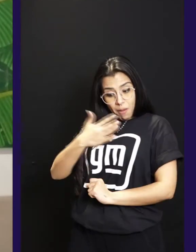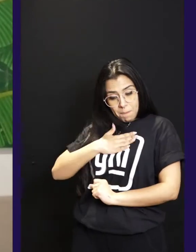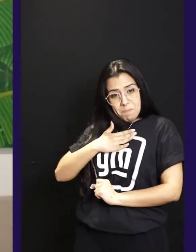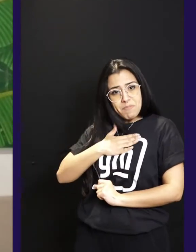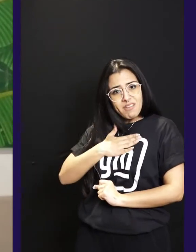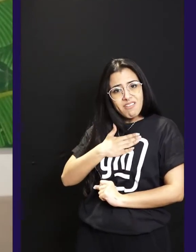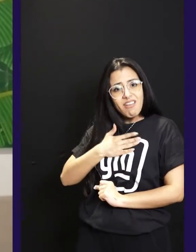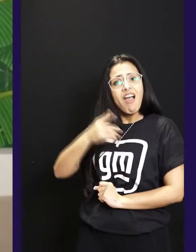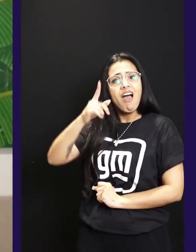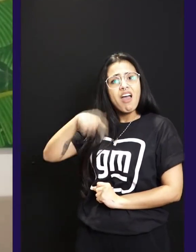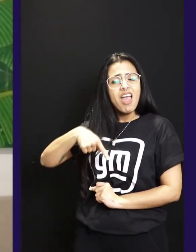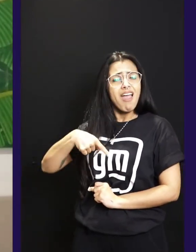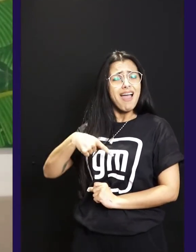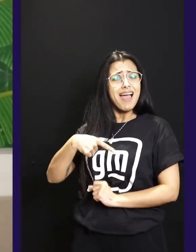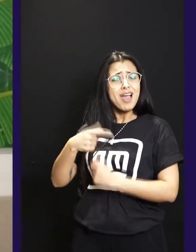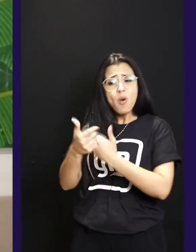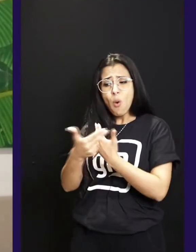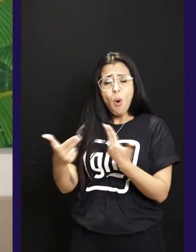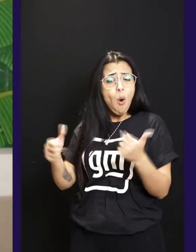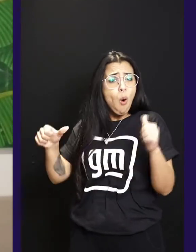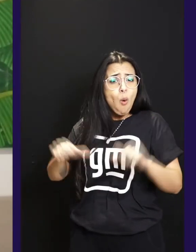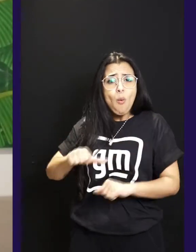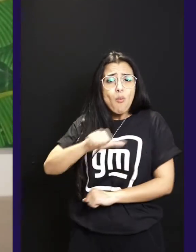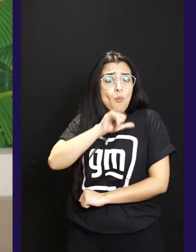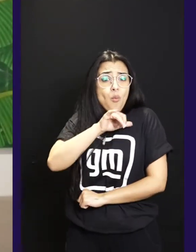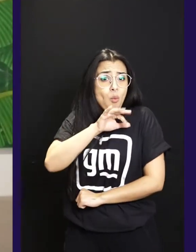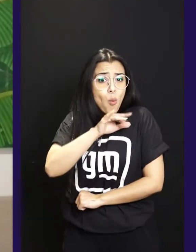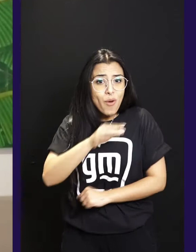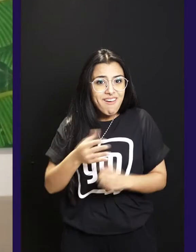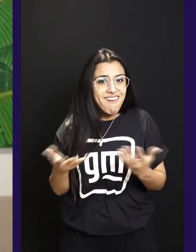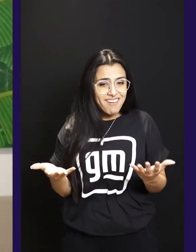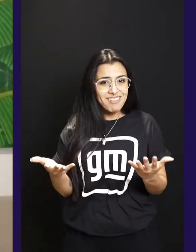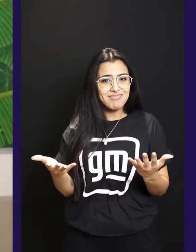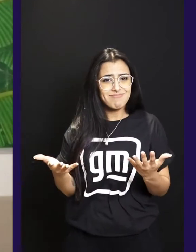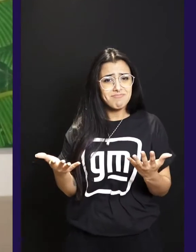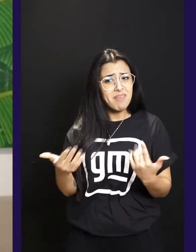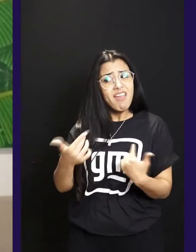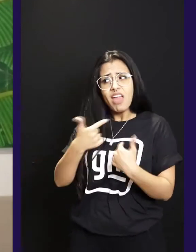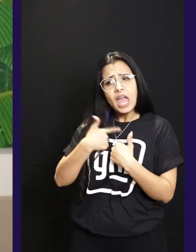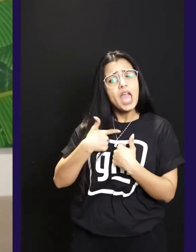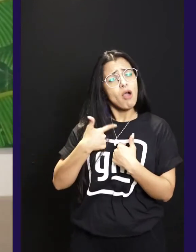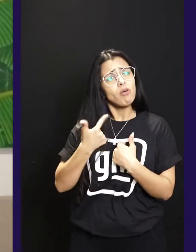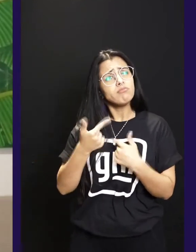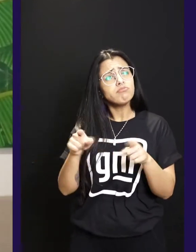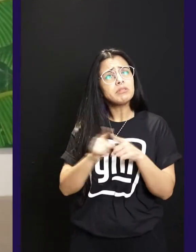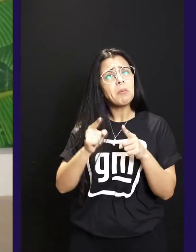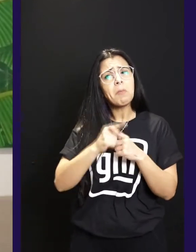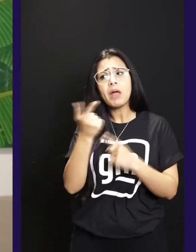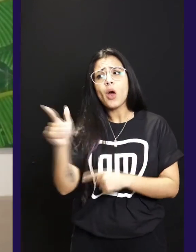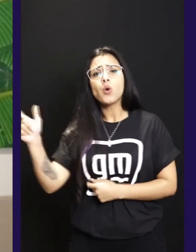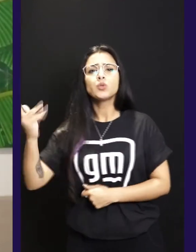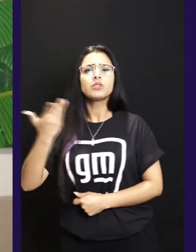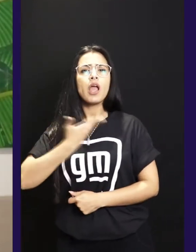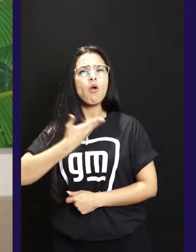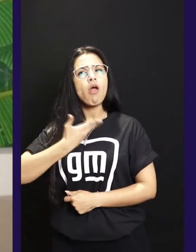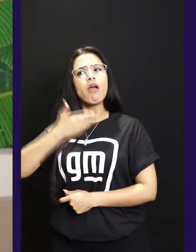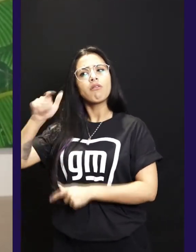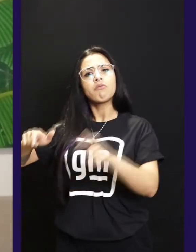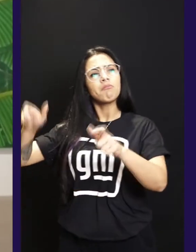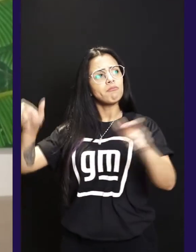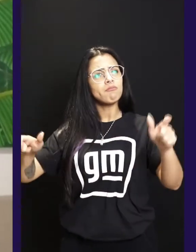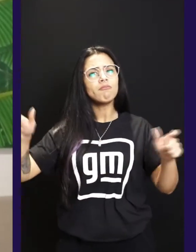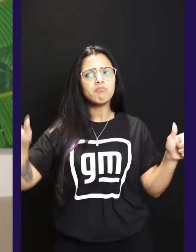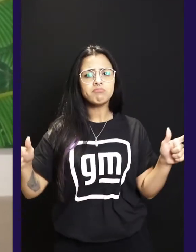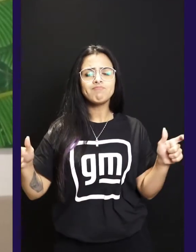outros colegas que fazem parte de outros grupos minorizados que estavam no meu entorno. E aí eu fiquei pensando no que eu poderia fazer para que